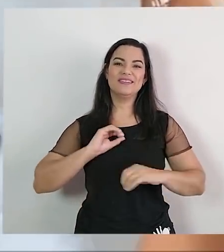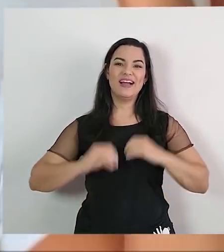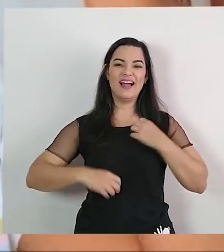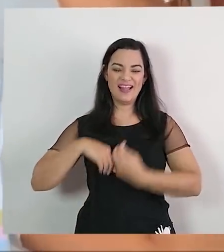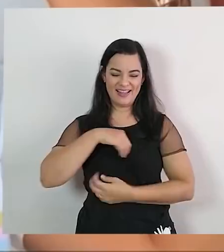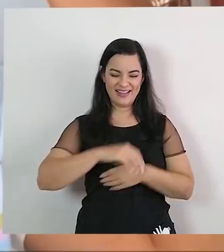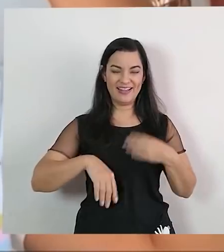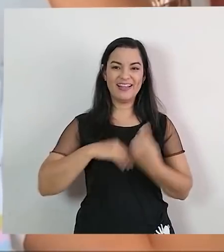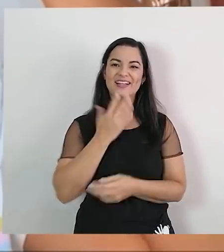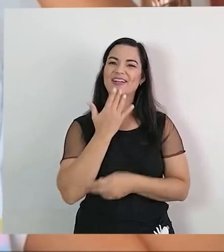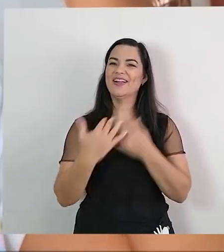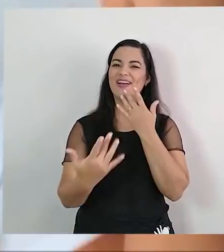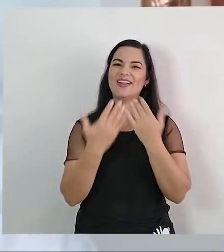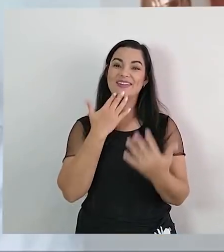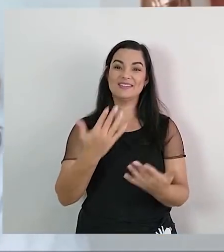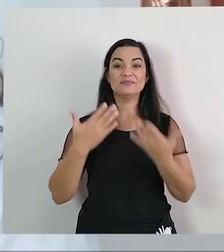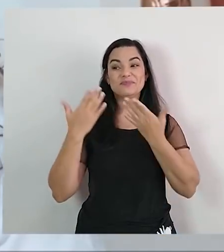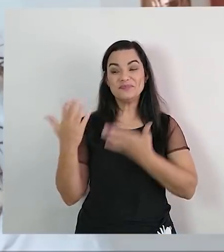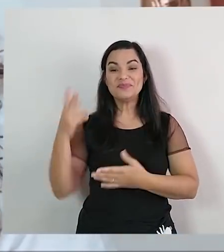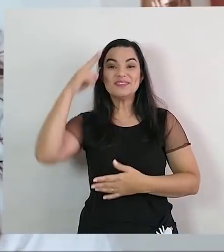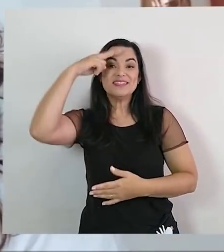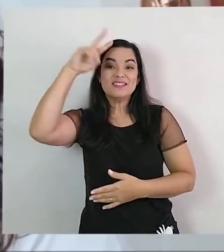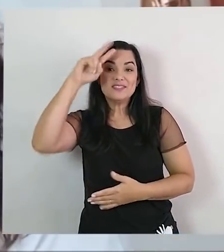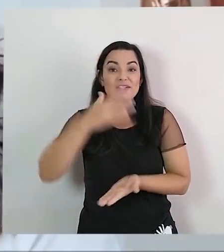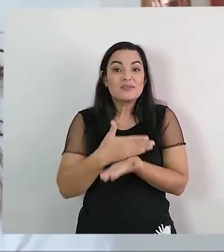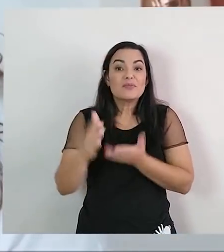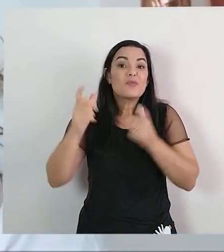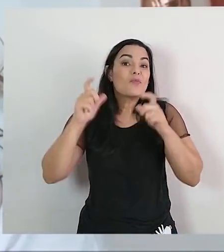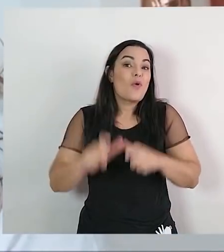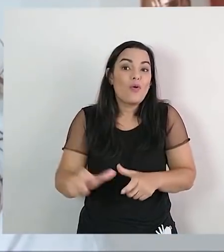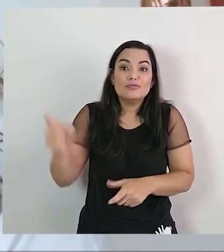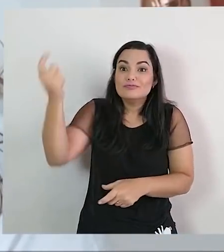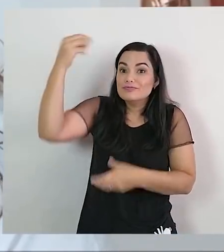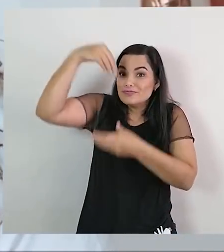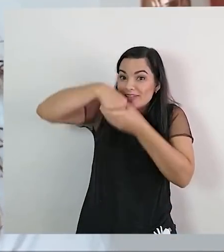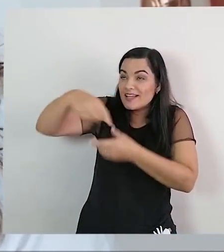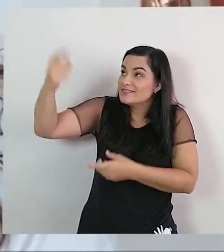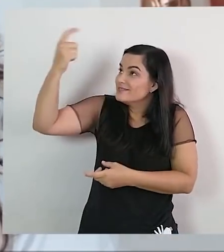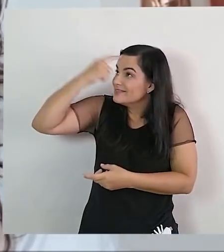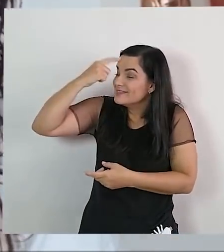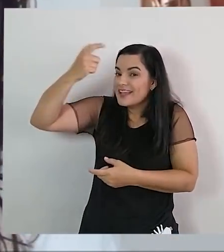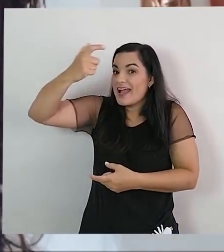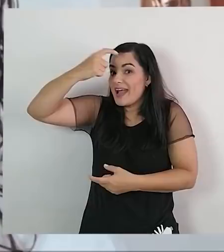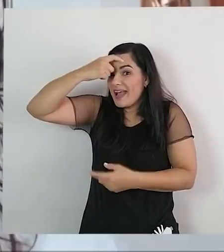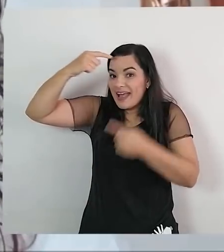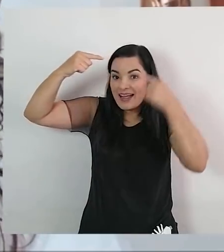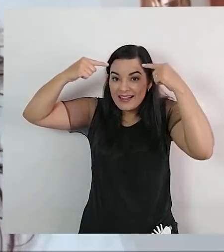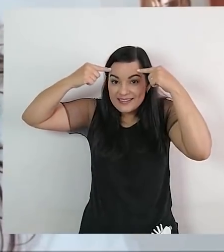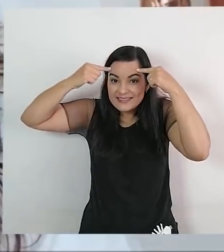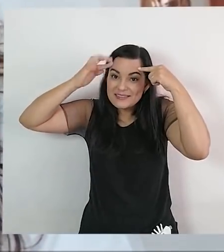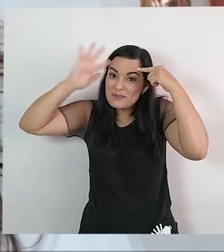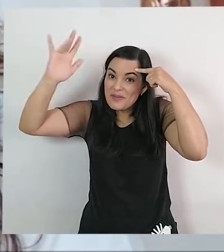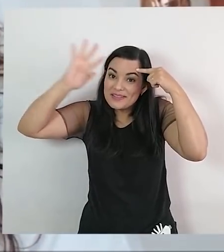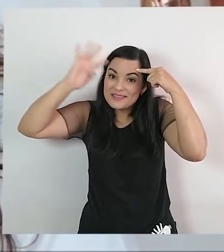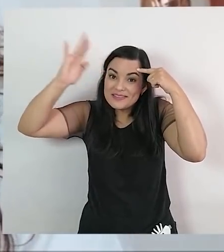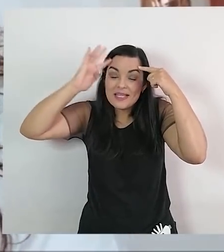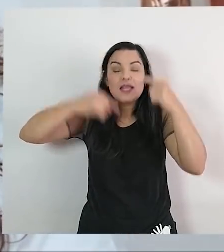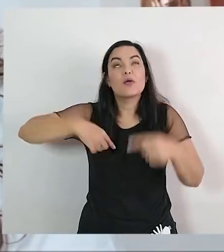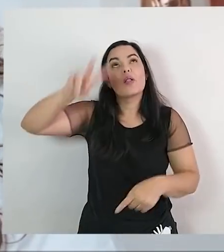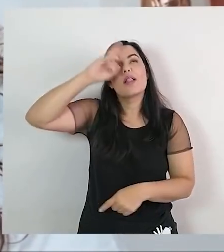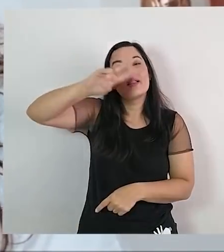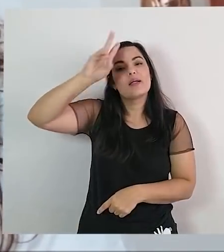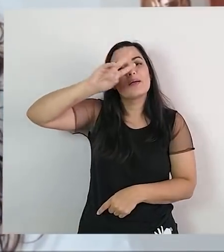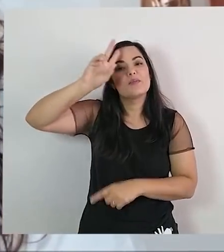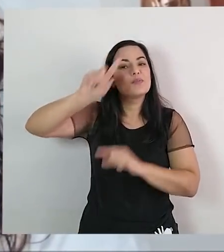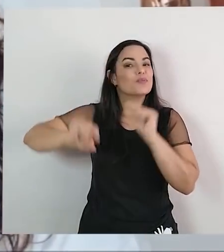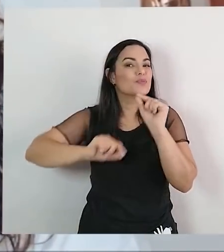aqui, na minha cabeça, na minha imaginação. Eu lembrei que os gatos são